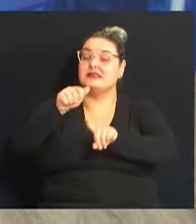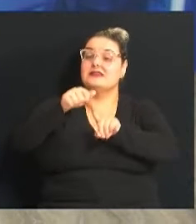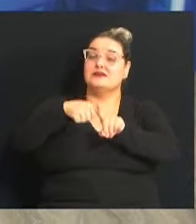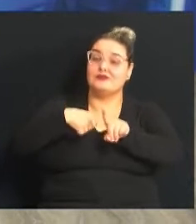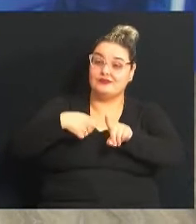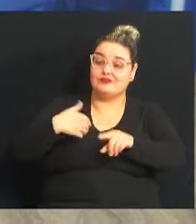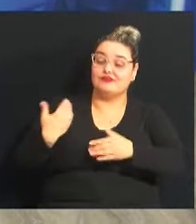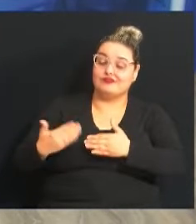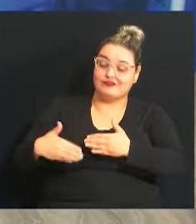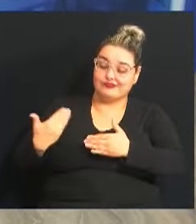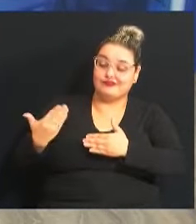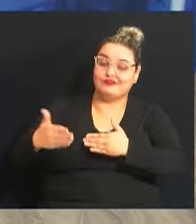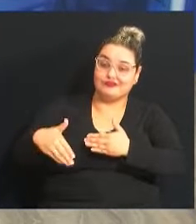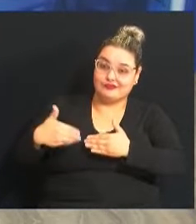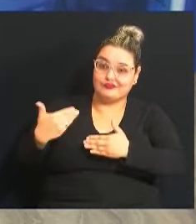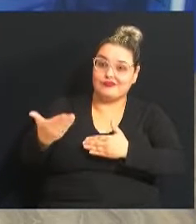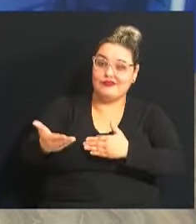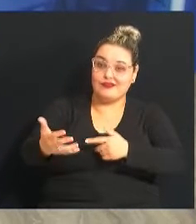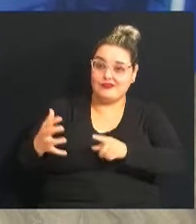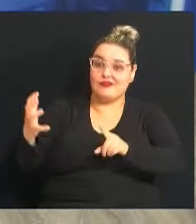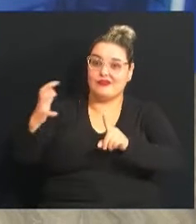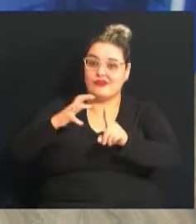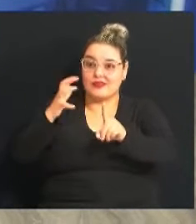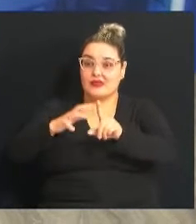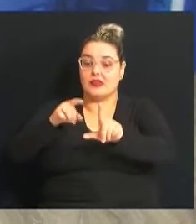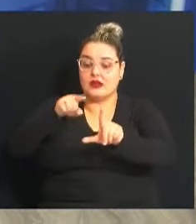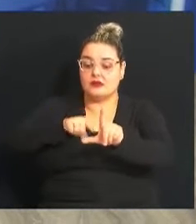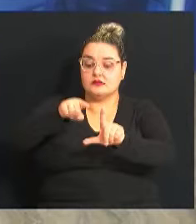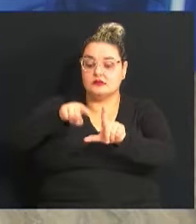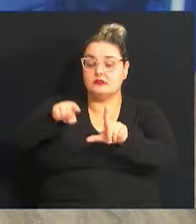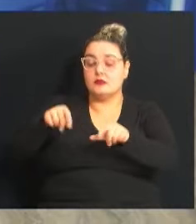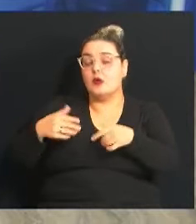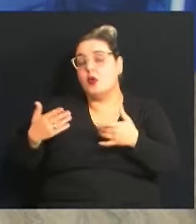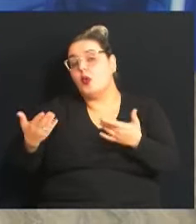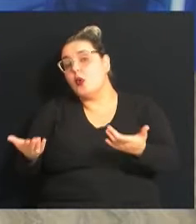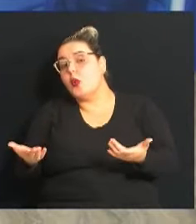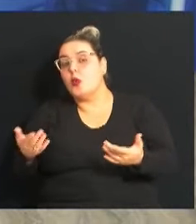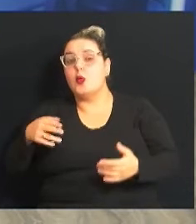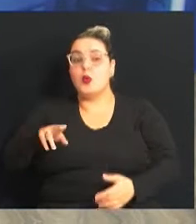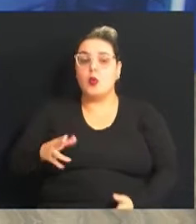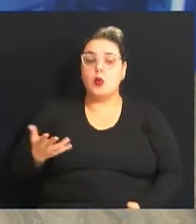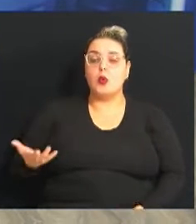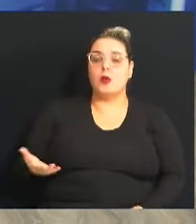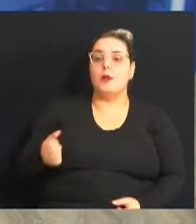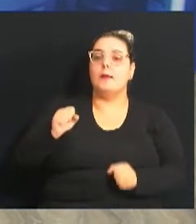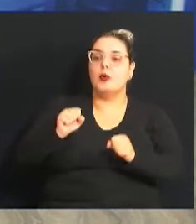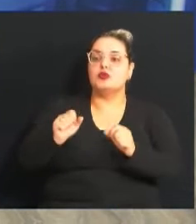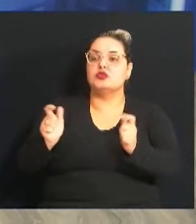ele sendo refletido nos índices, ou é algo que já pode estar recuando?